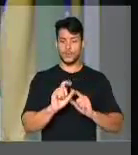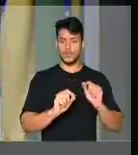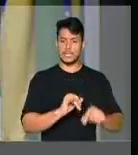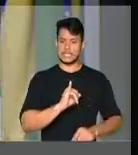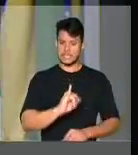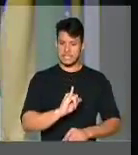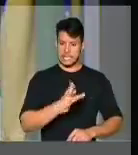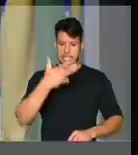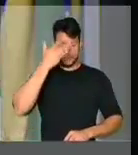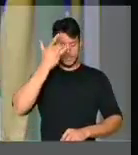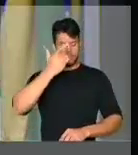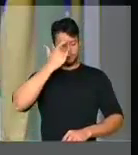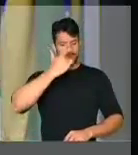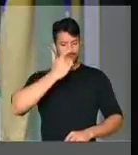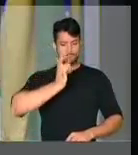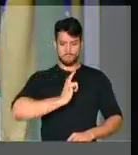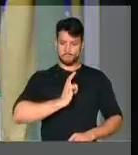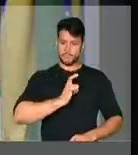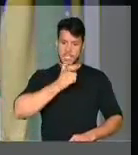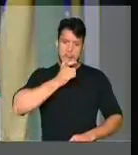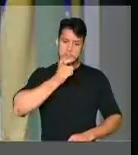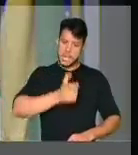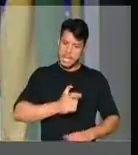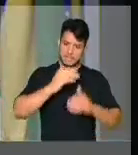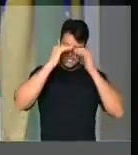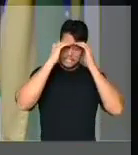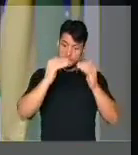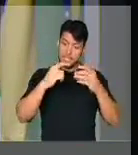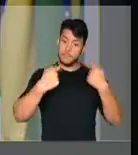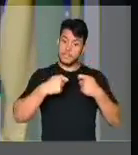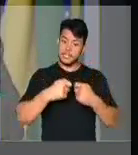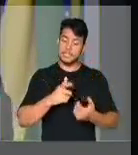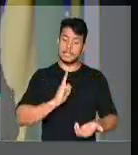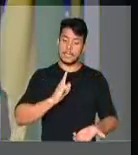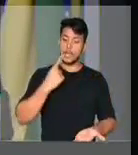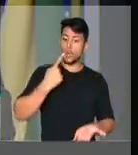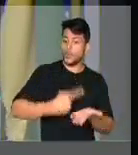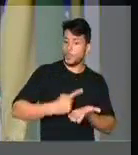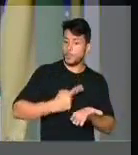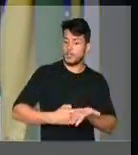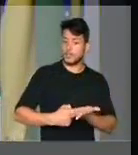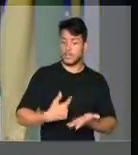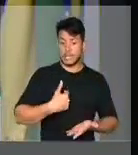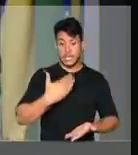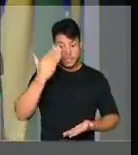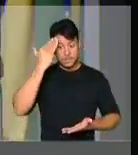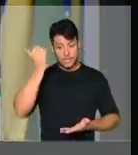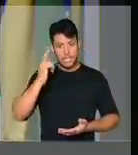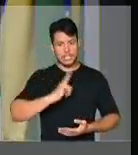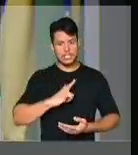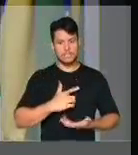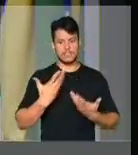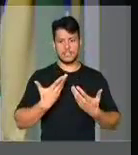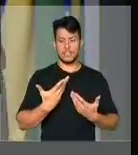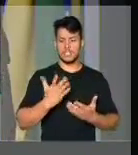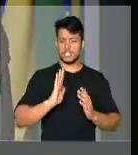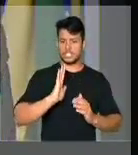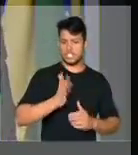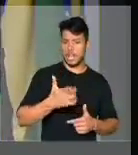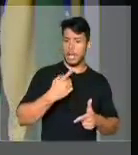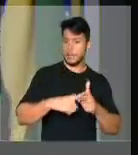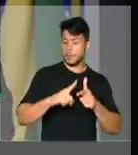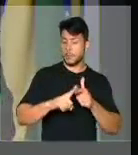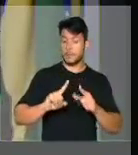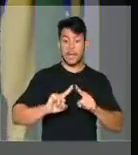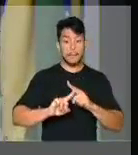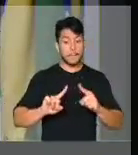que têm palavra, que honram a palavra, têm que seguir os compromissos assumidos. Eu sei que eu tive um desgaste com relação a